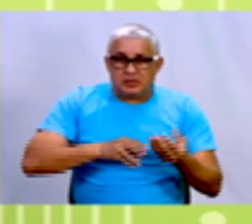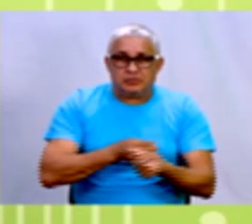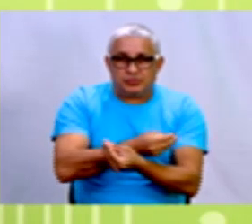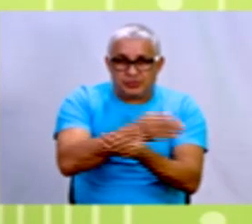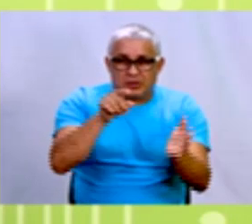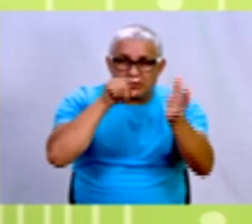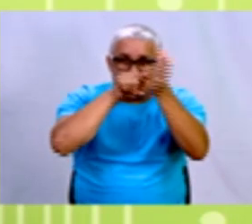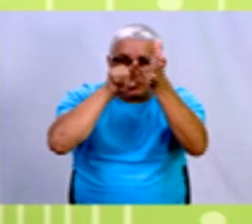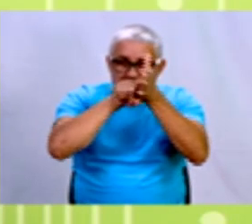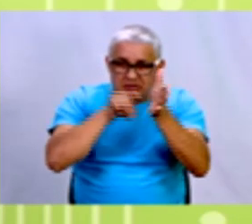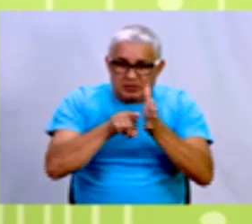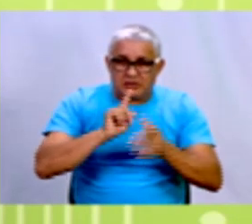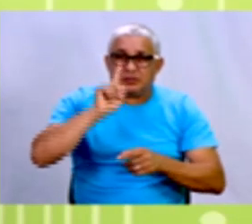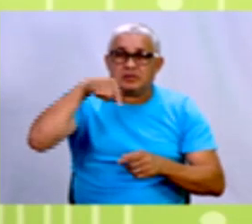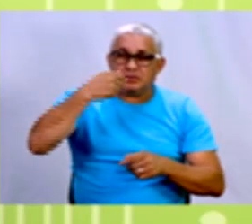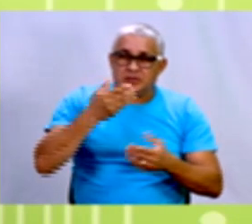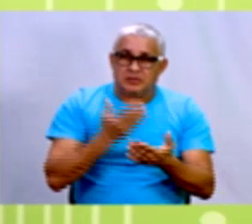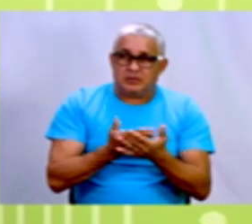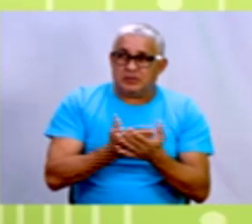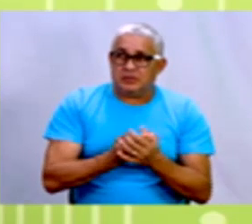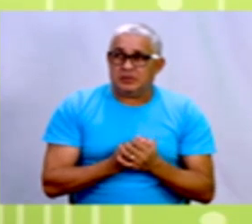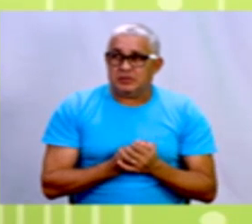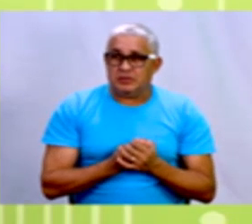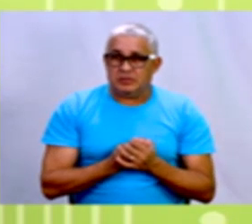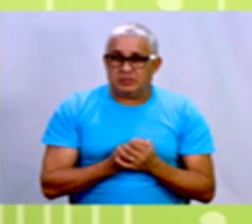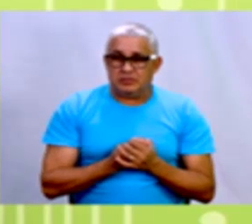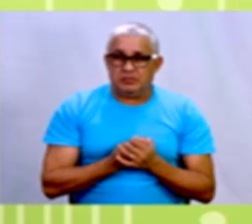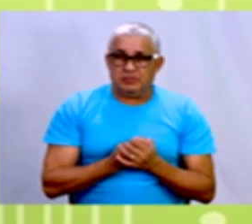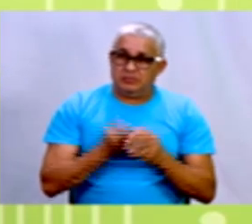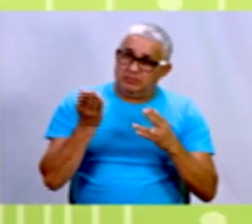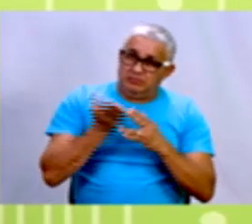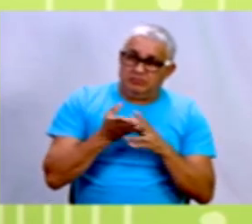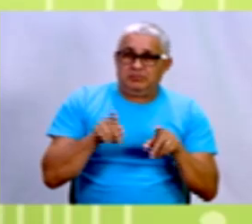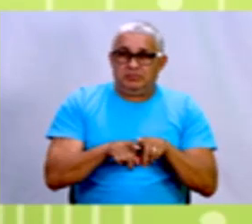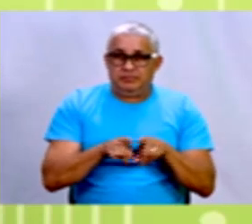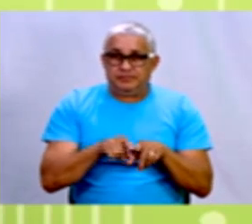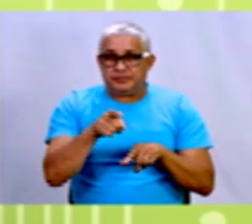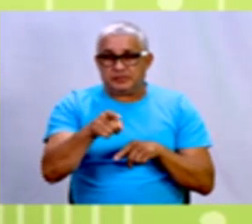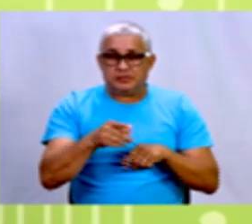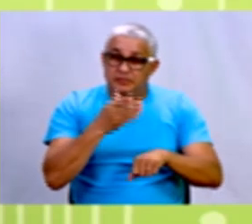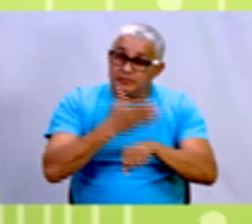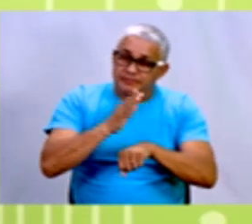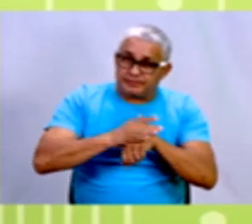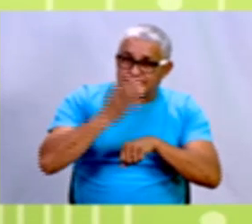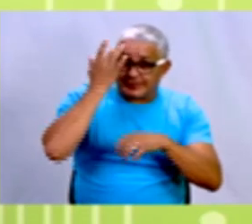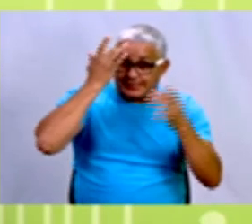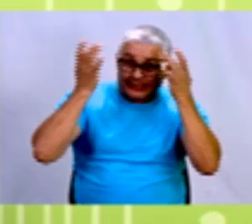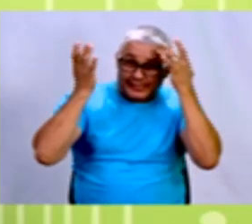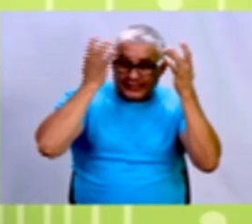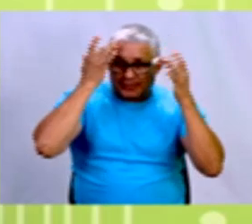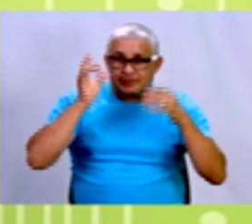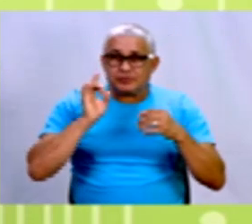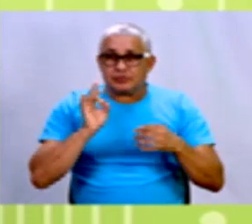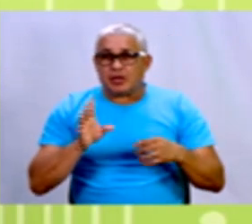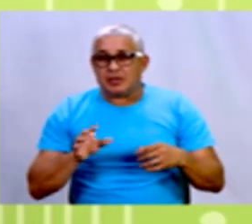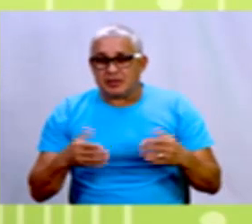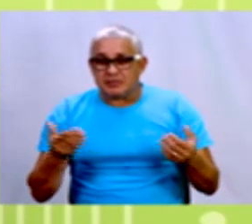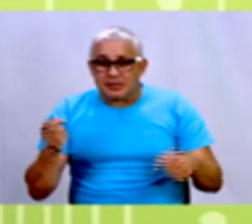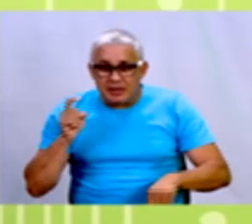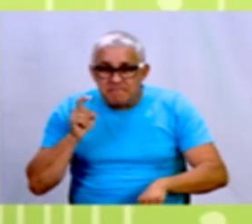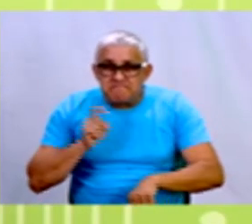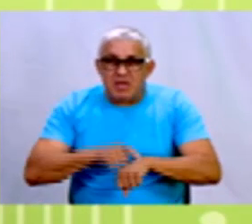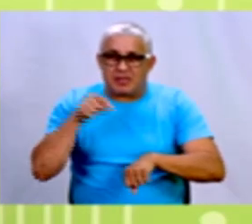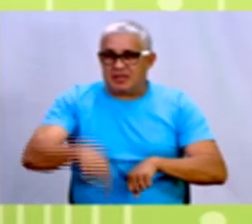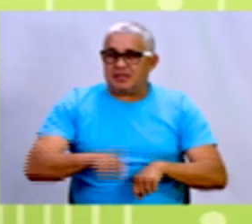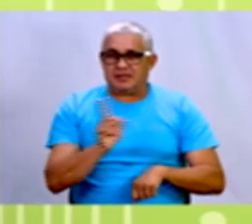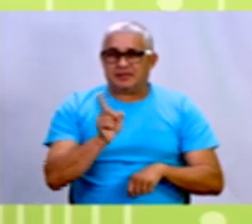fazerem após a aula, entre uma aula e outra, né? Para vocês irem praticando isso. Não é só esse momento que vocês